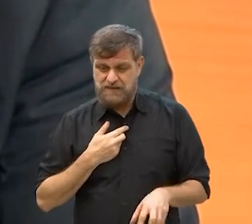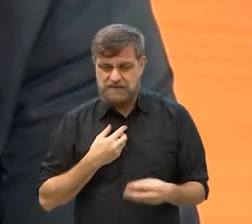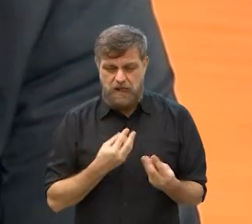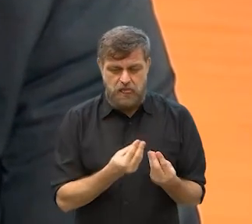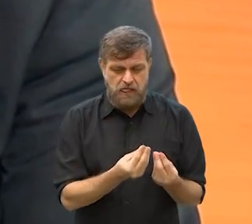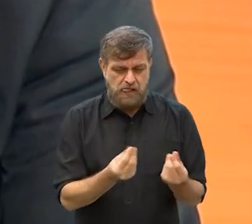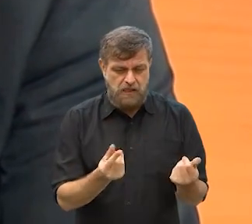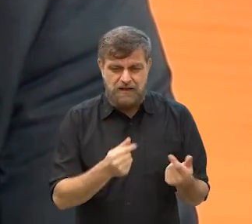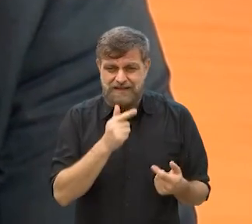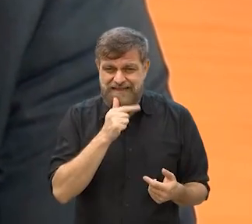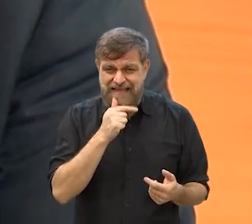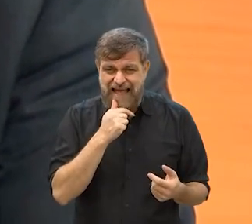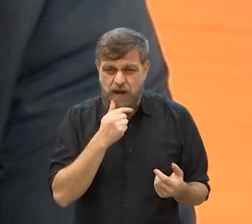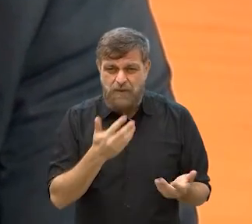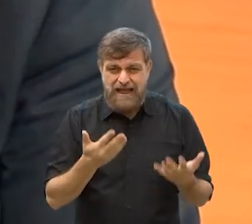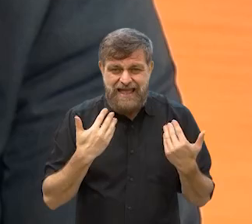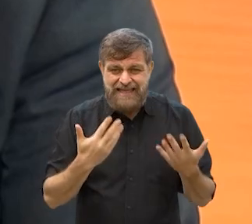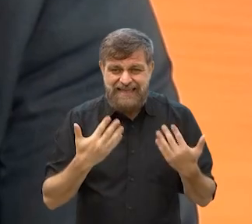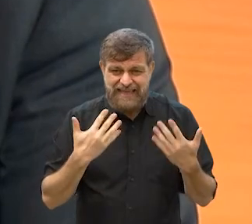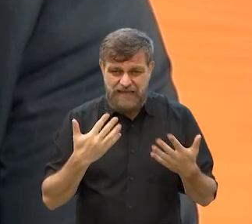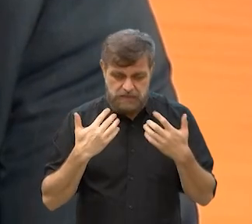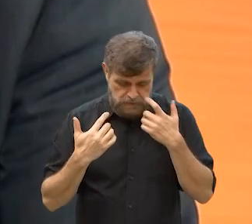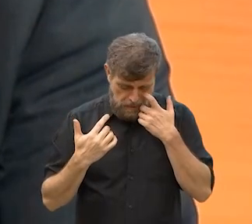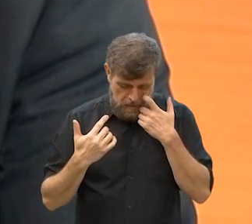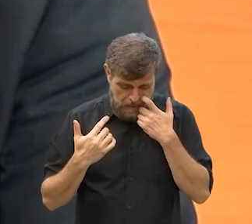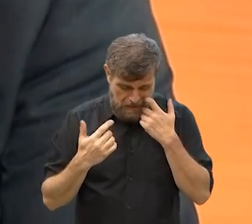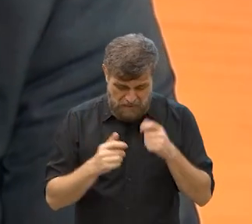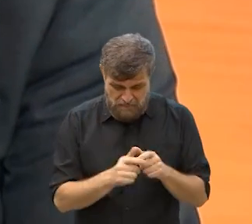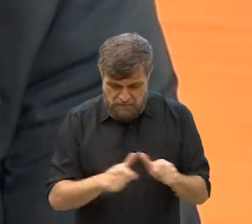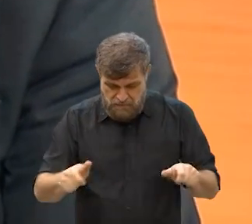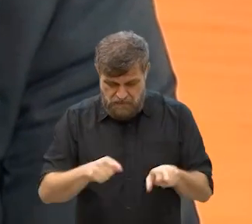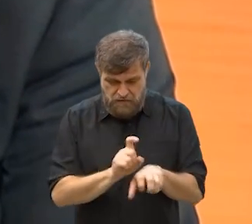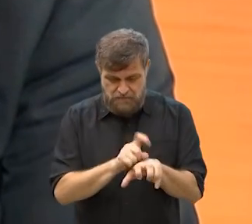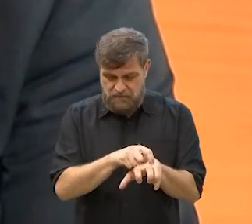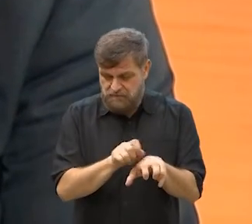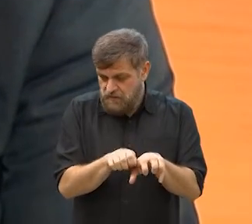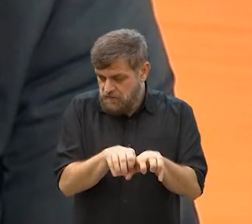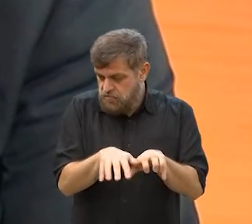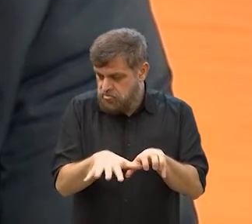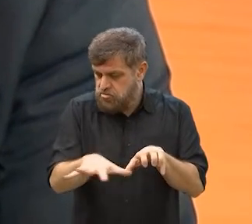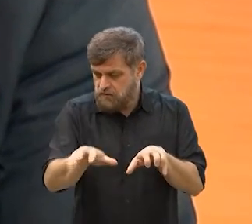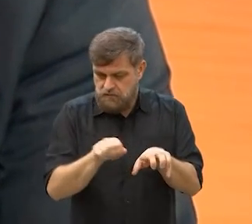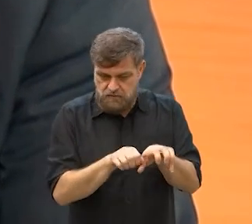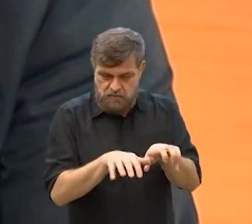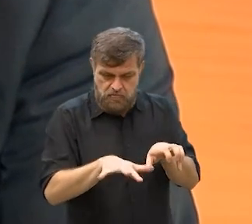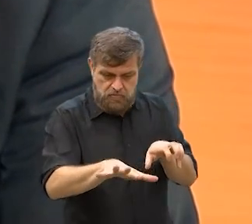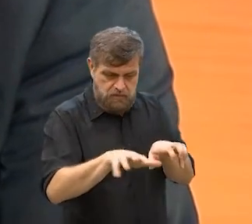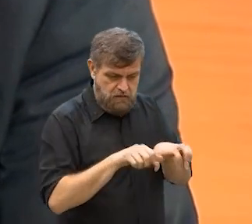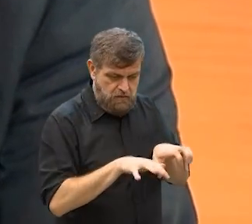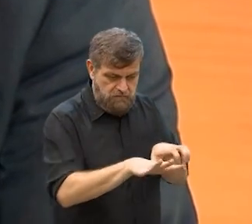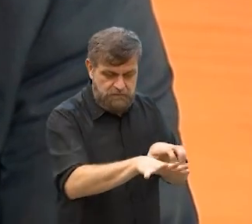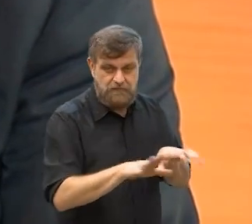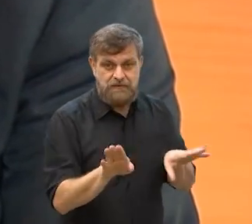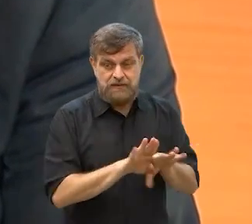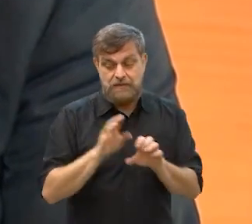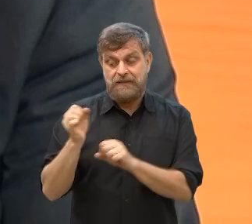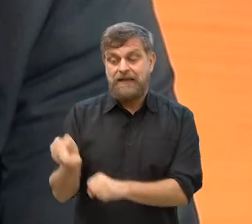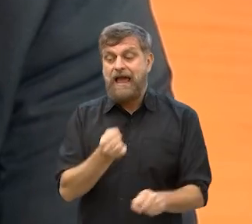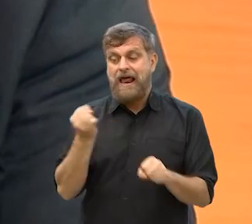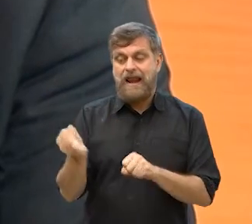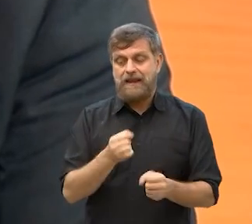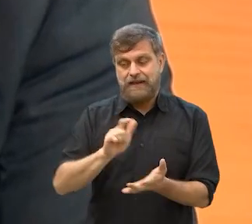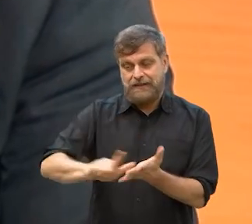úmido e quente, então se proliferam com mais facilidade. E a gente tem também a questão da limpeza,